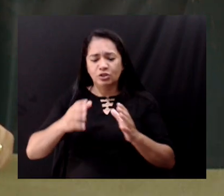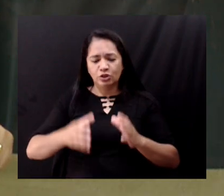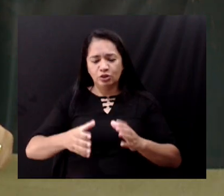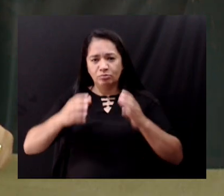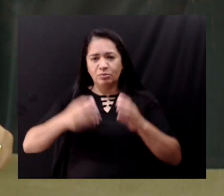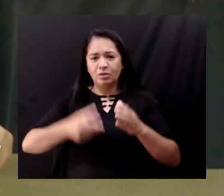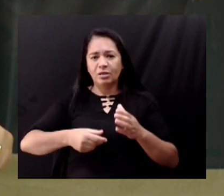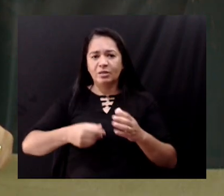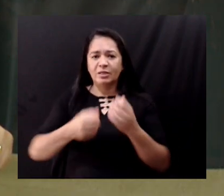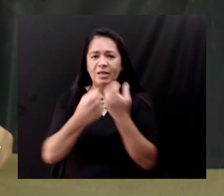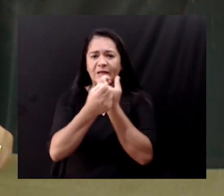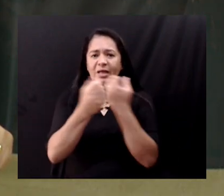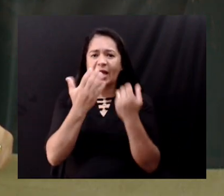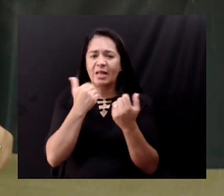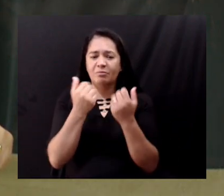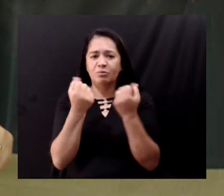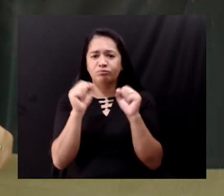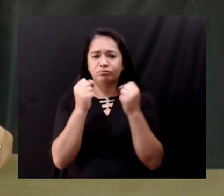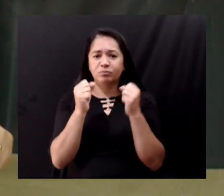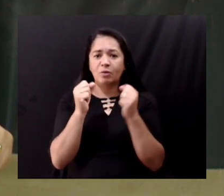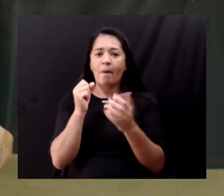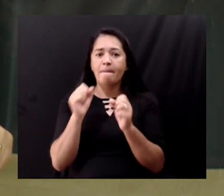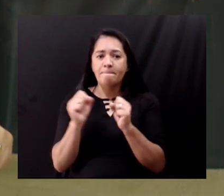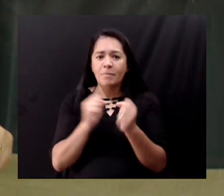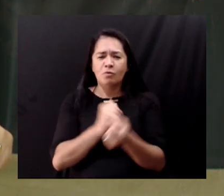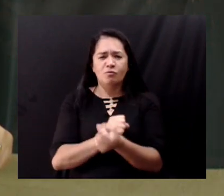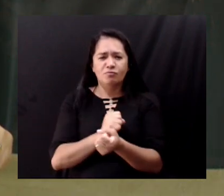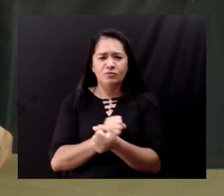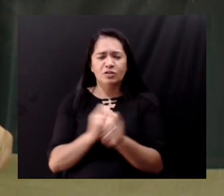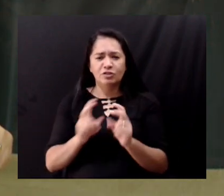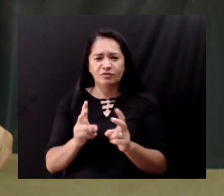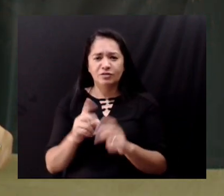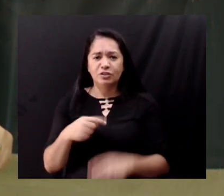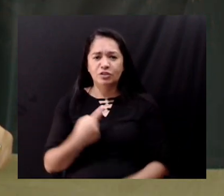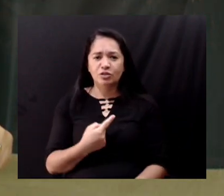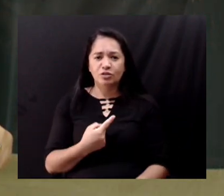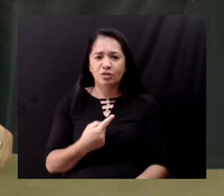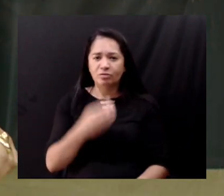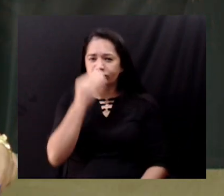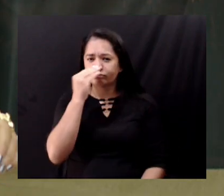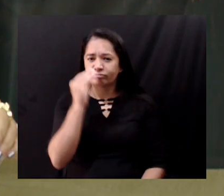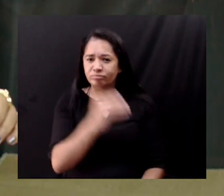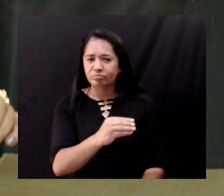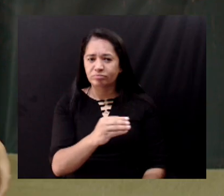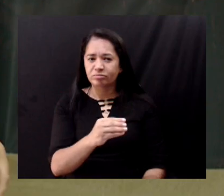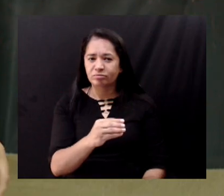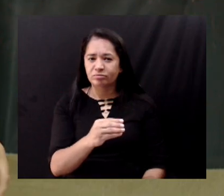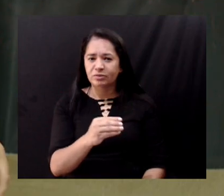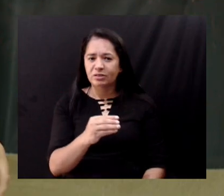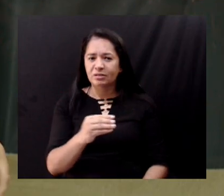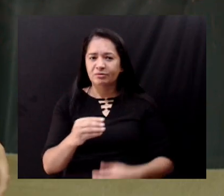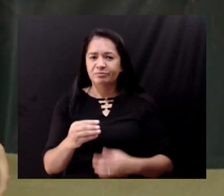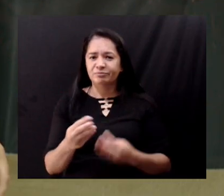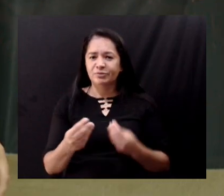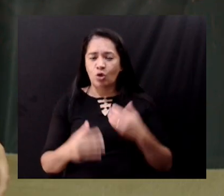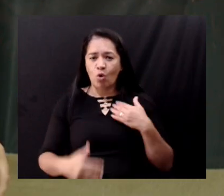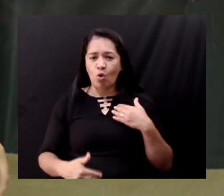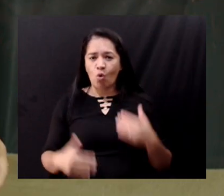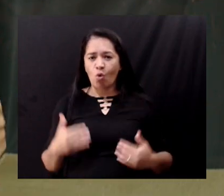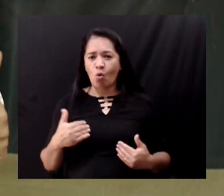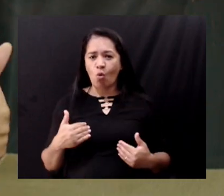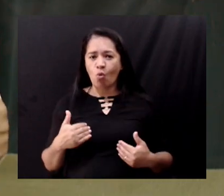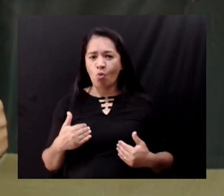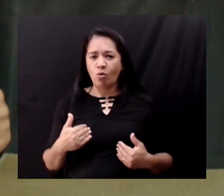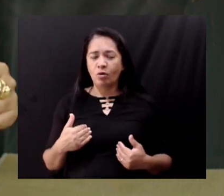podem viciar mesmo, a ponto de a gente ignorar os sinais do corpo. Ô, Eliane, olha que legal,